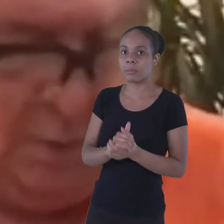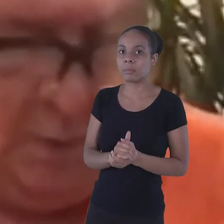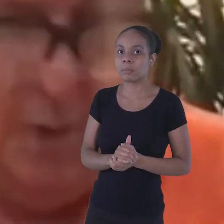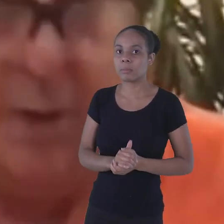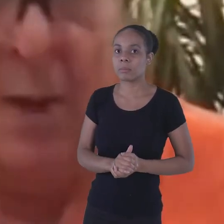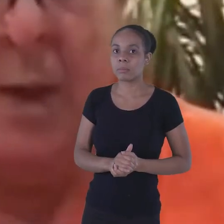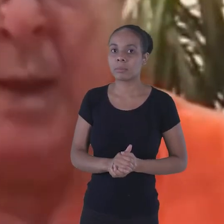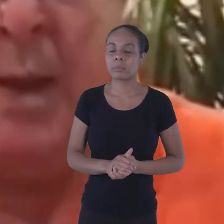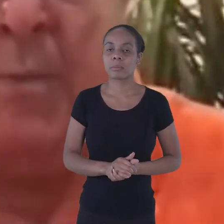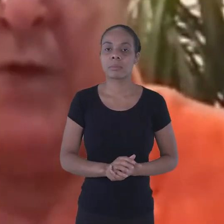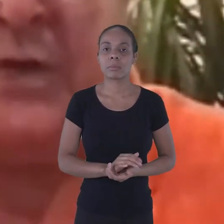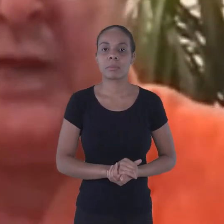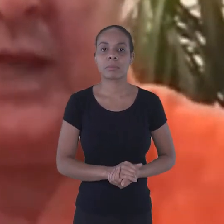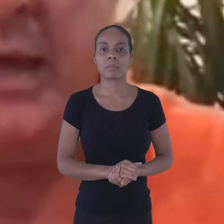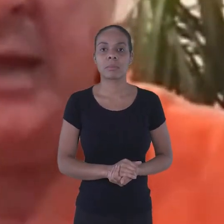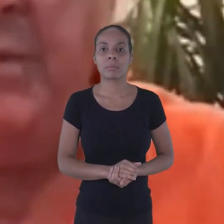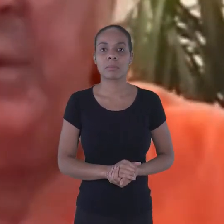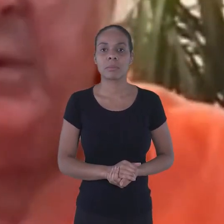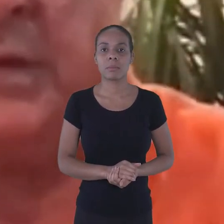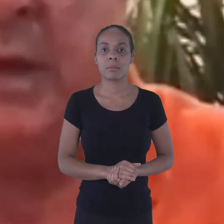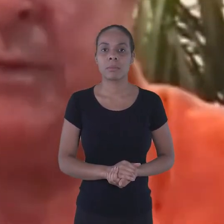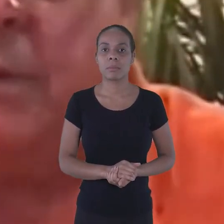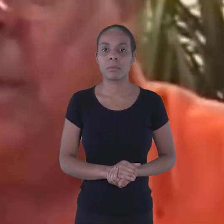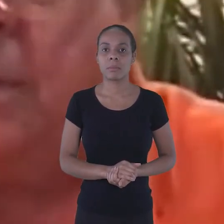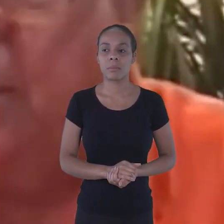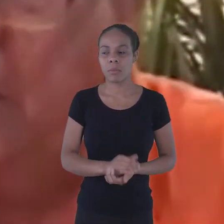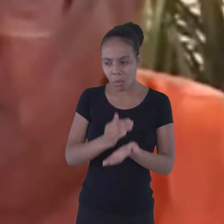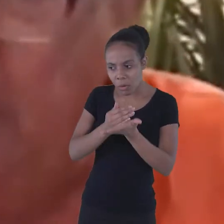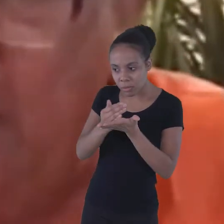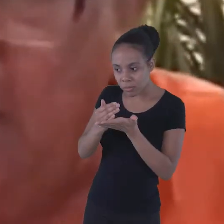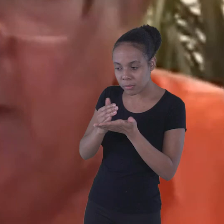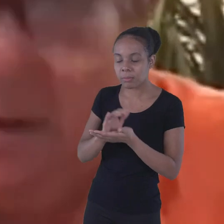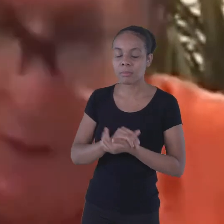Isso. Posso ler daí? Pode.